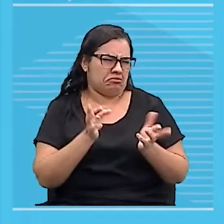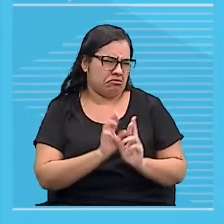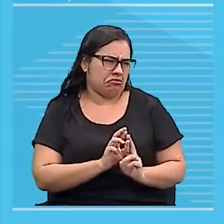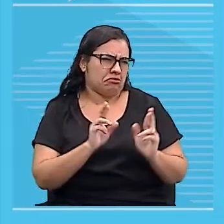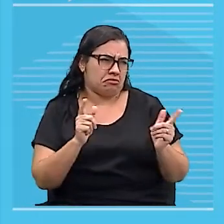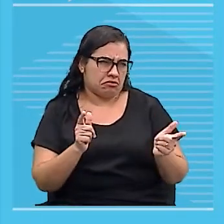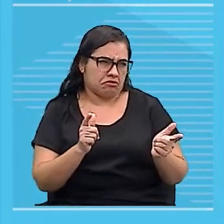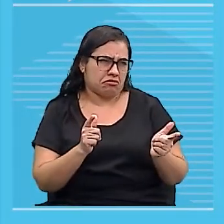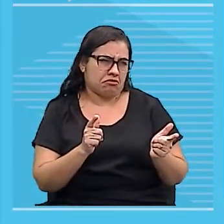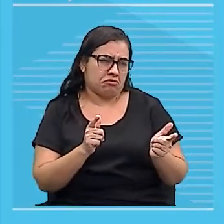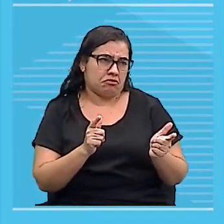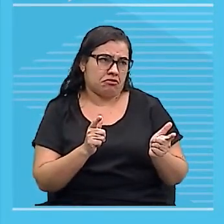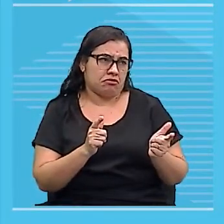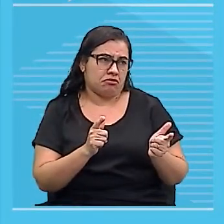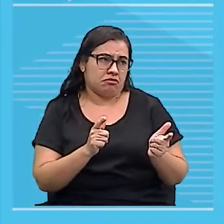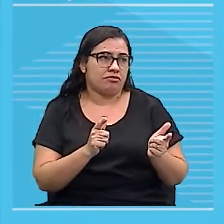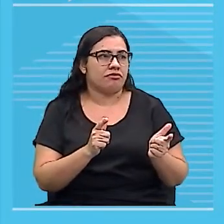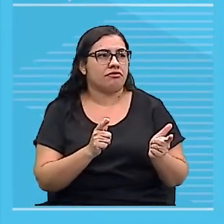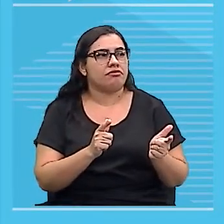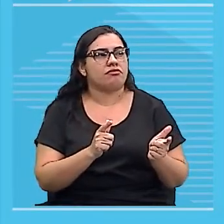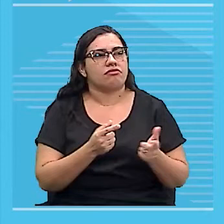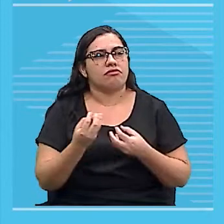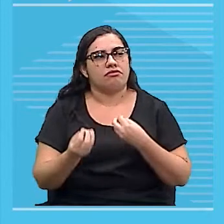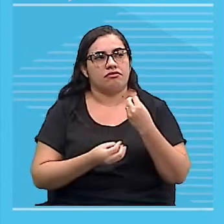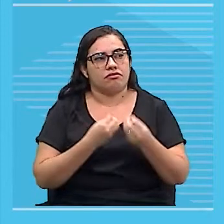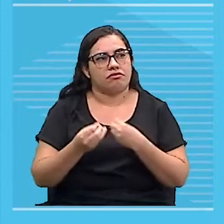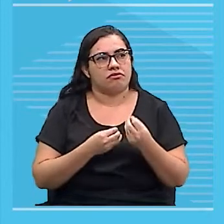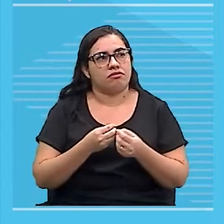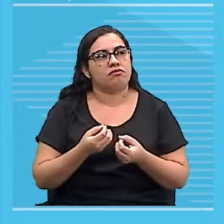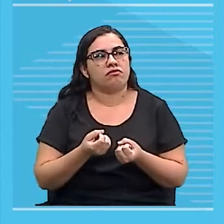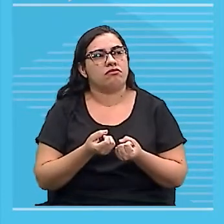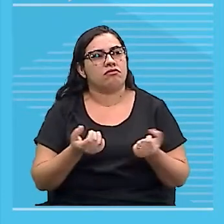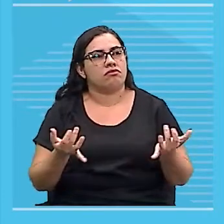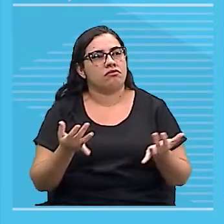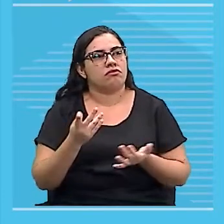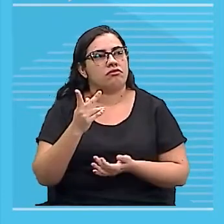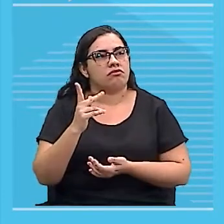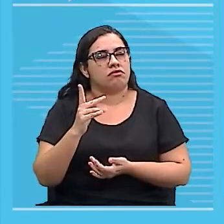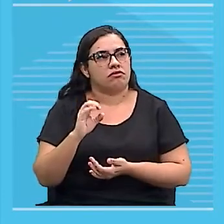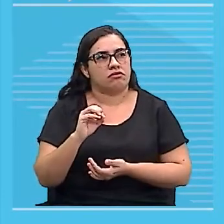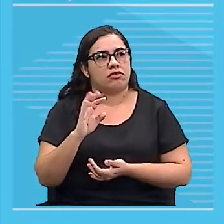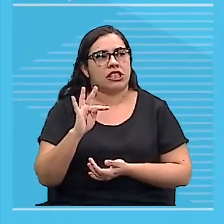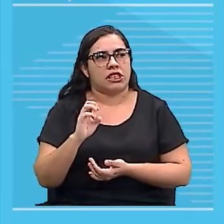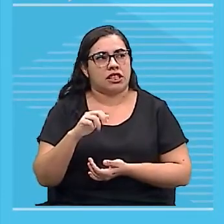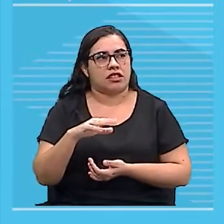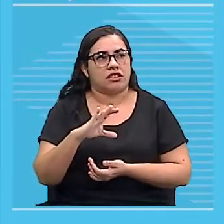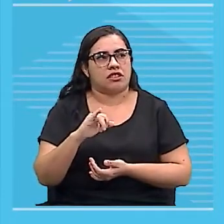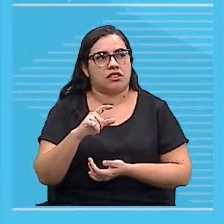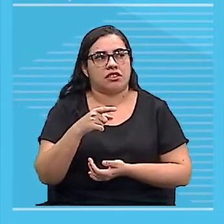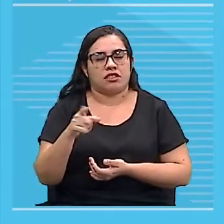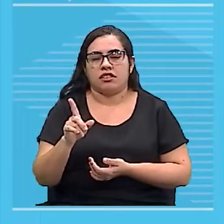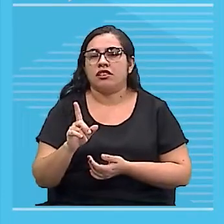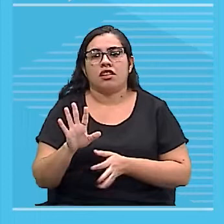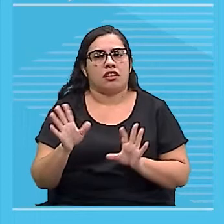de potencial? Não, porque a diferença de potencial ela é representada por duas